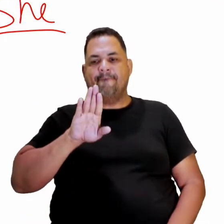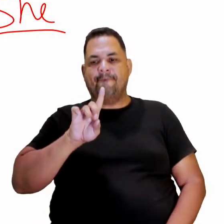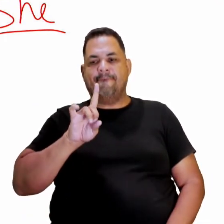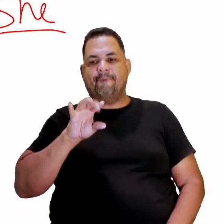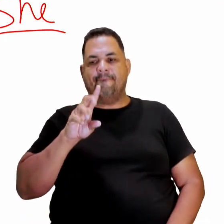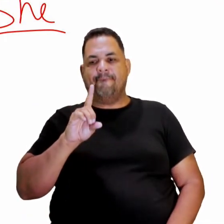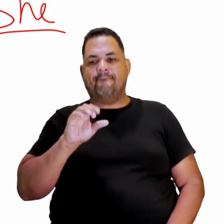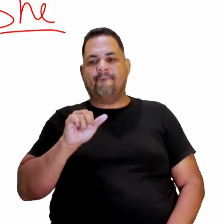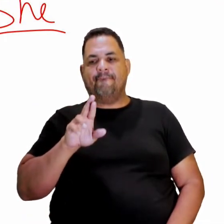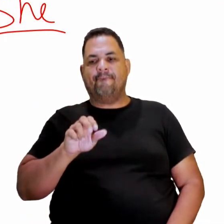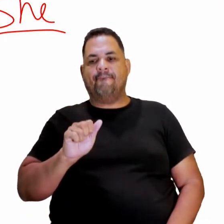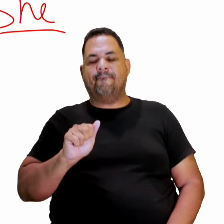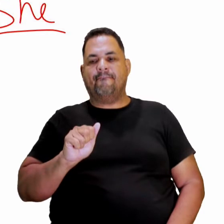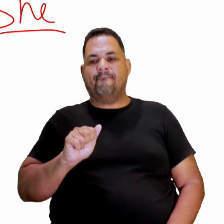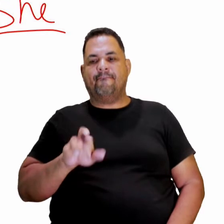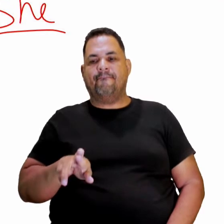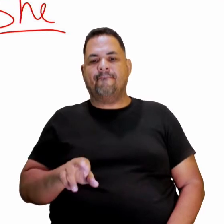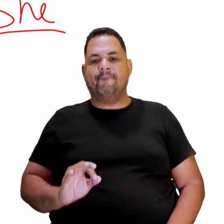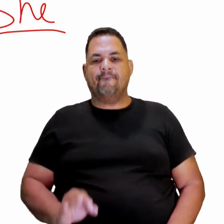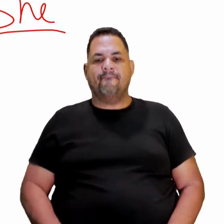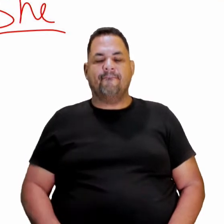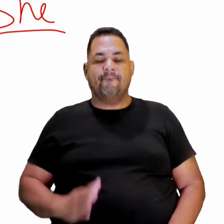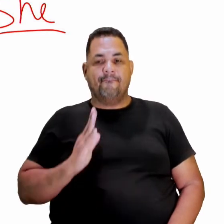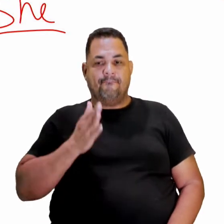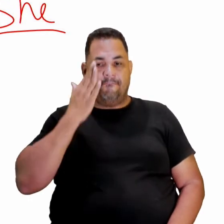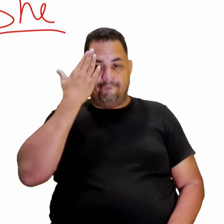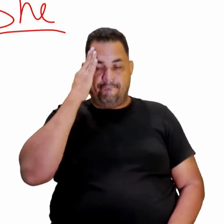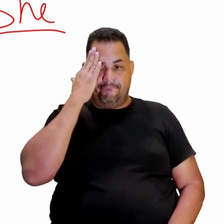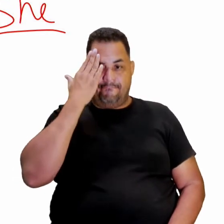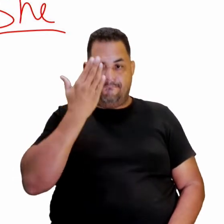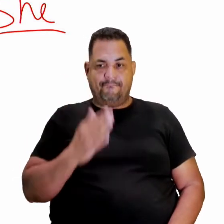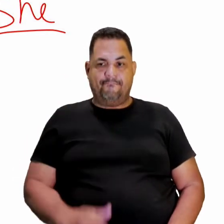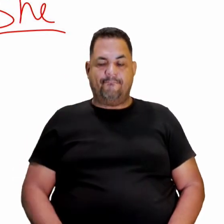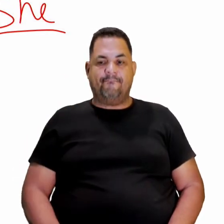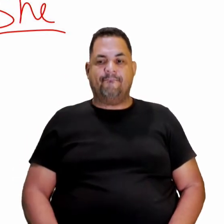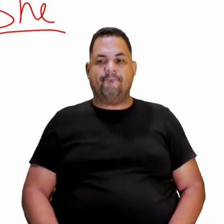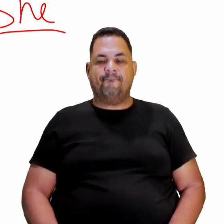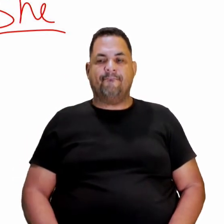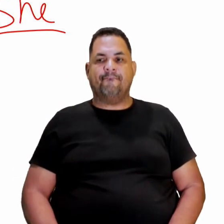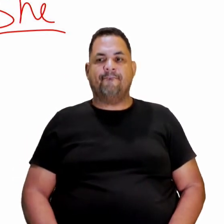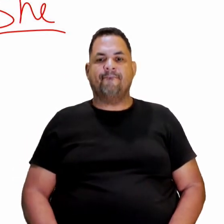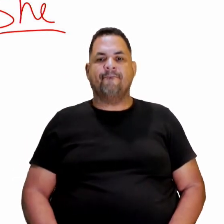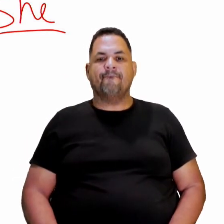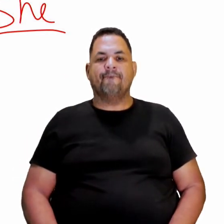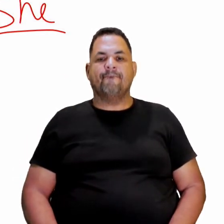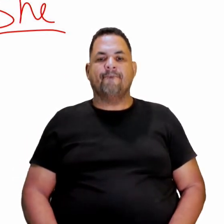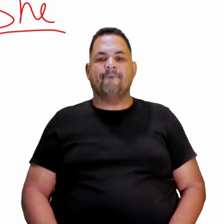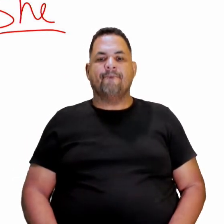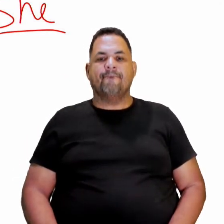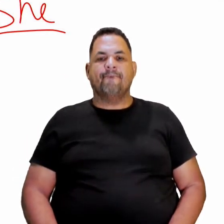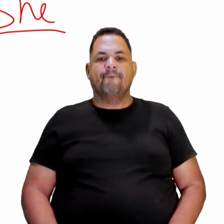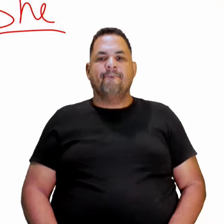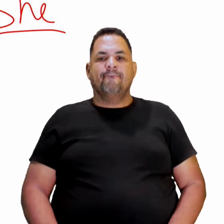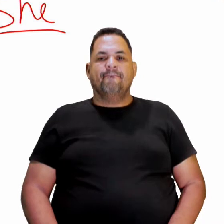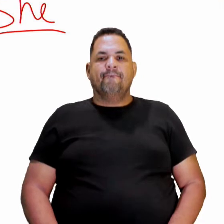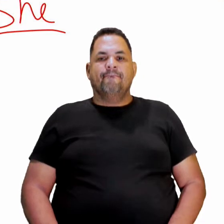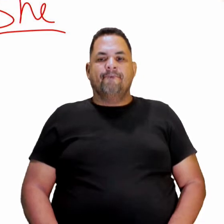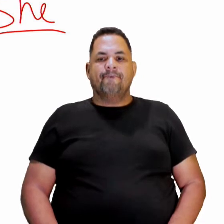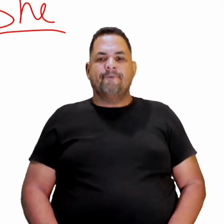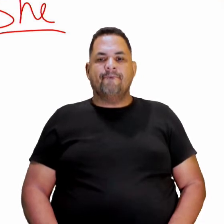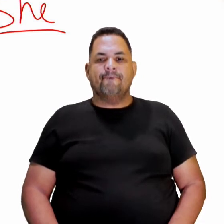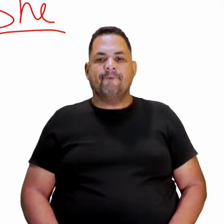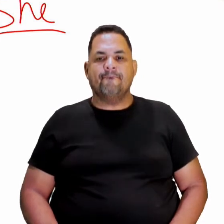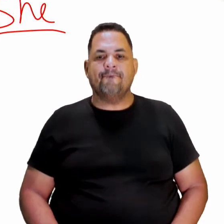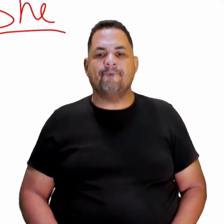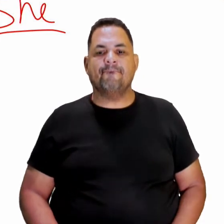frases negativas e interrogativas. Já compreenderam sobre isso, né? E na short answer, você